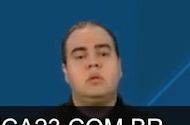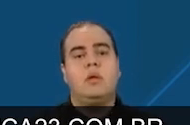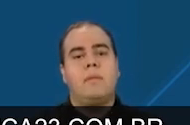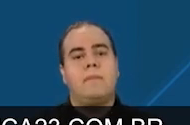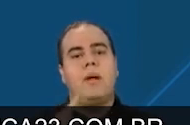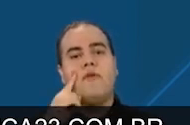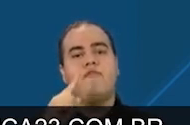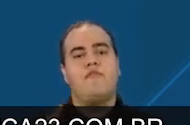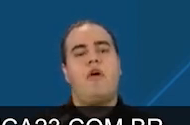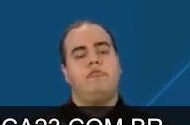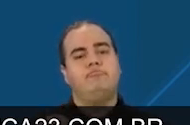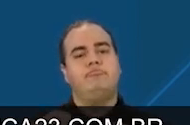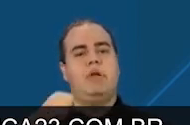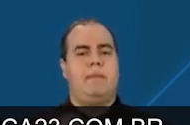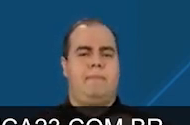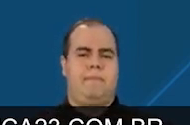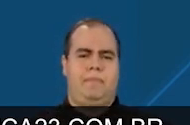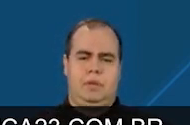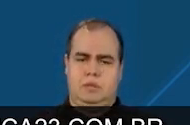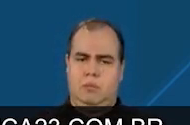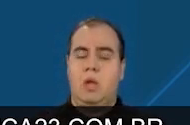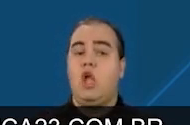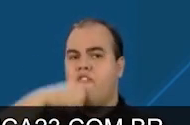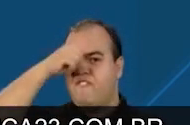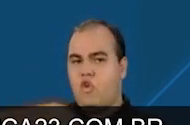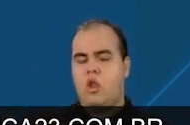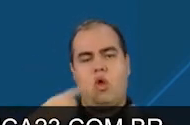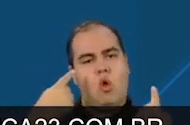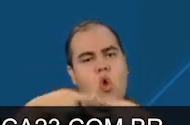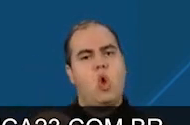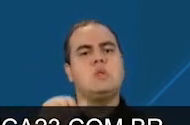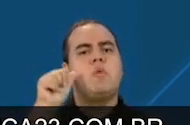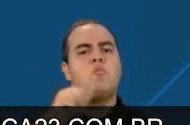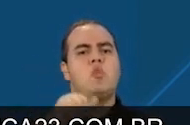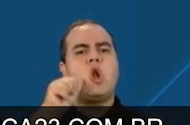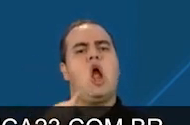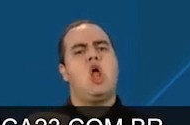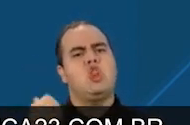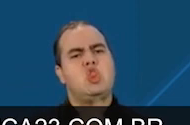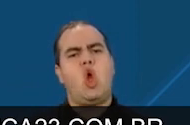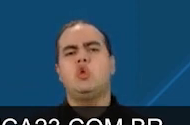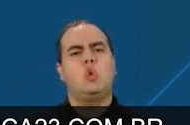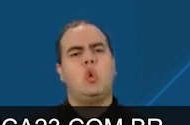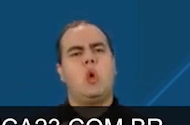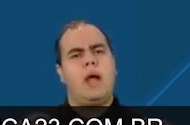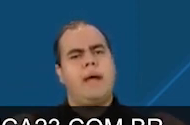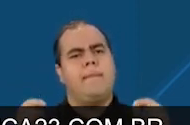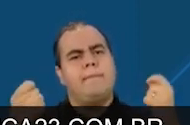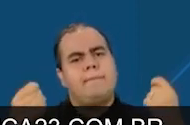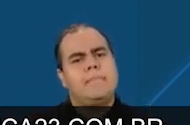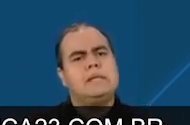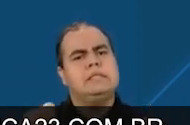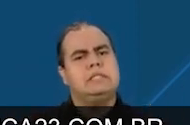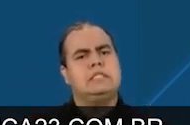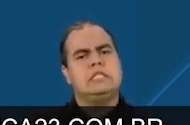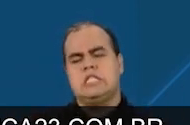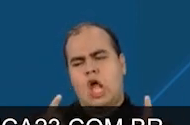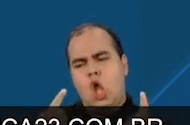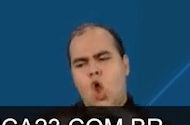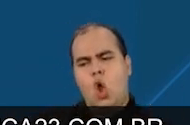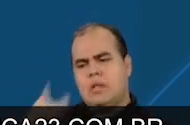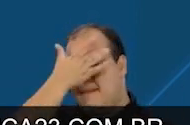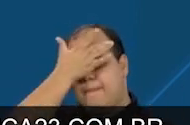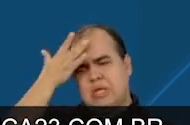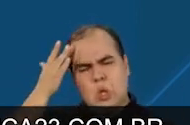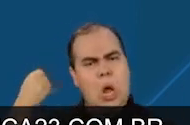privada na causa. O enfrentamento à violência contra a mulher não é só uma questão das autoridades públicas, mas que toda a sociedade deve